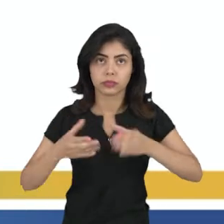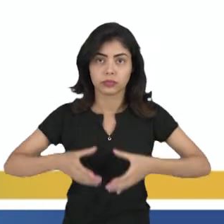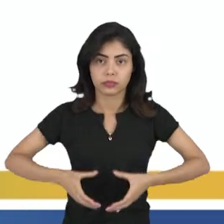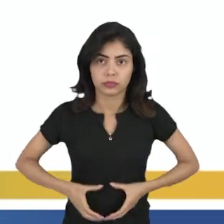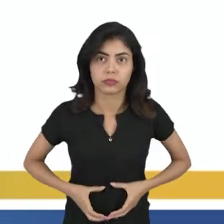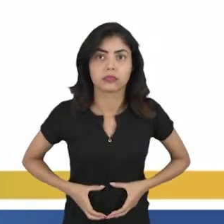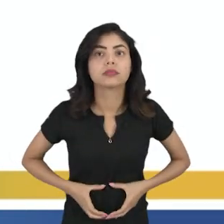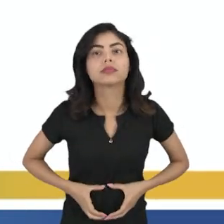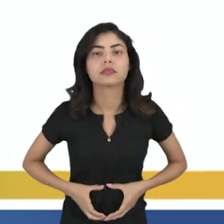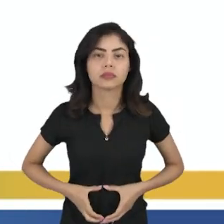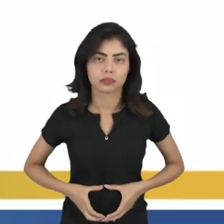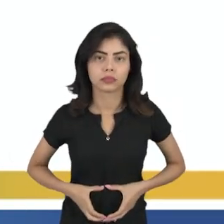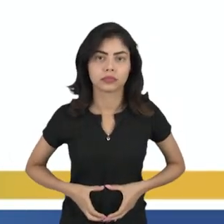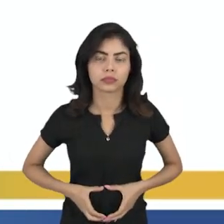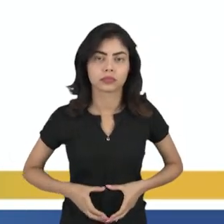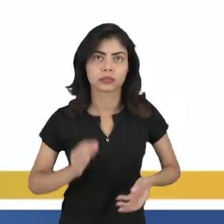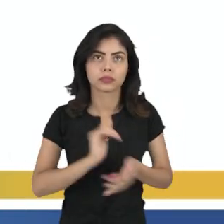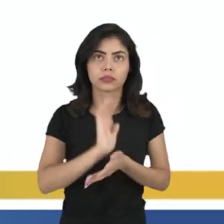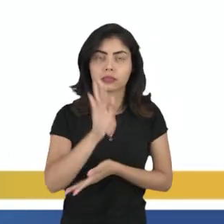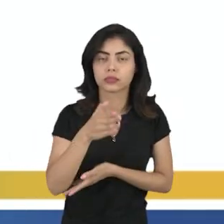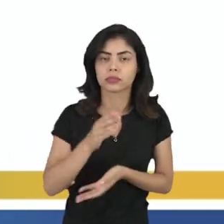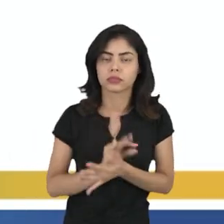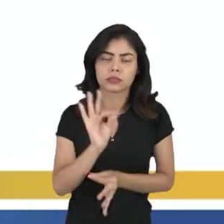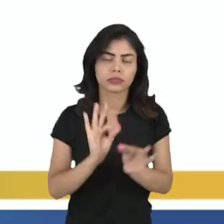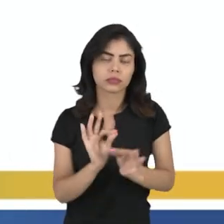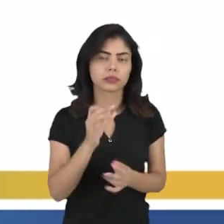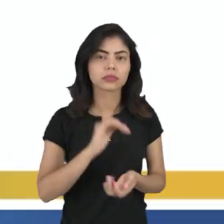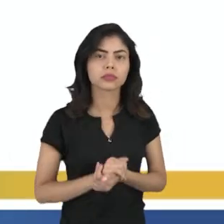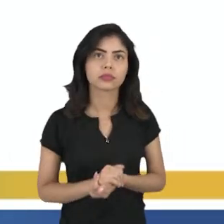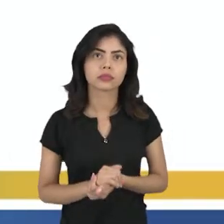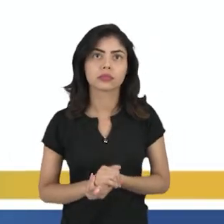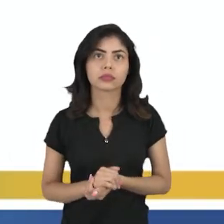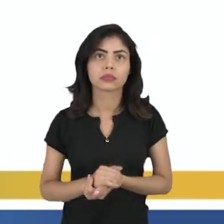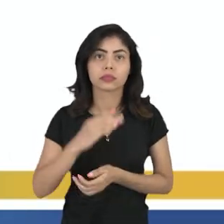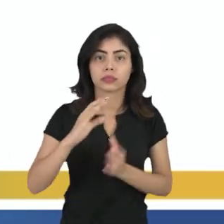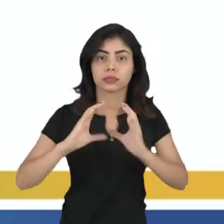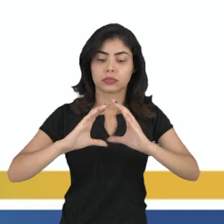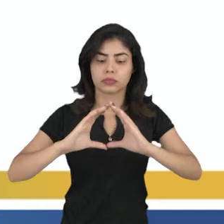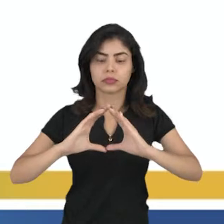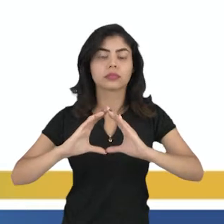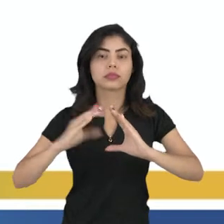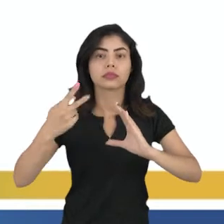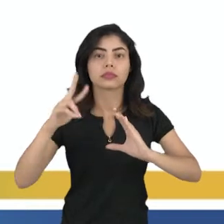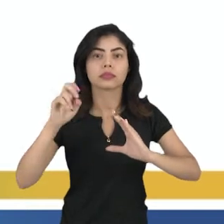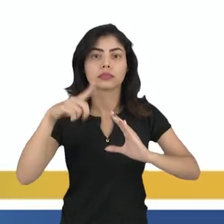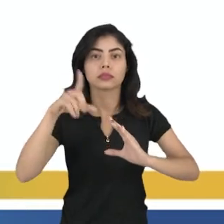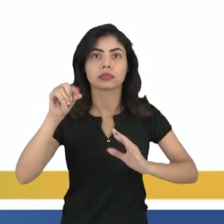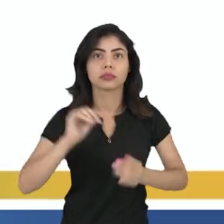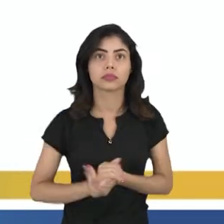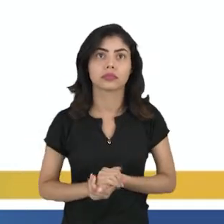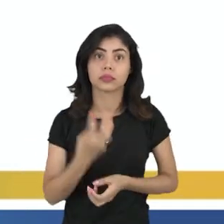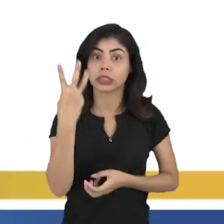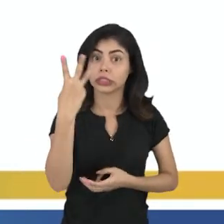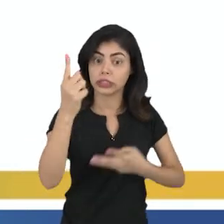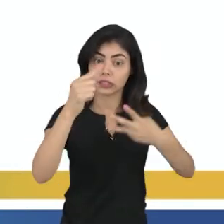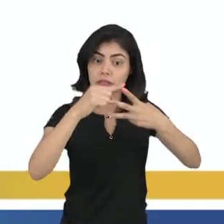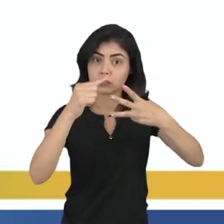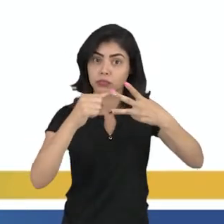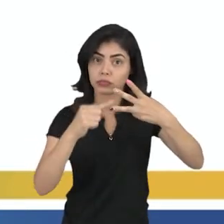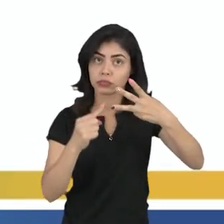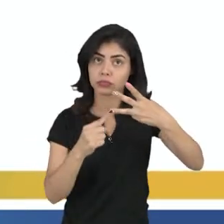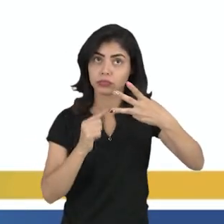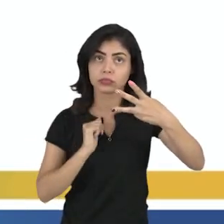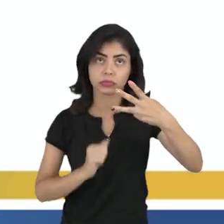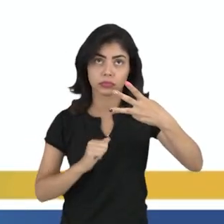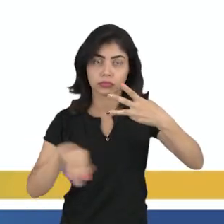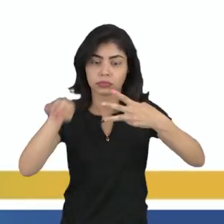do útero. O útero ele já vai ser um órgão em forma de pera, que é composto por 3 camadas de tecido,